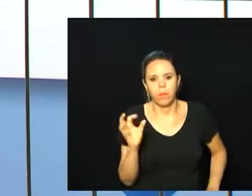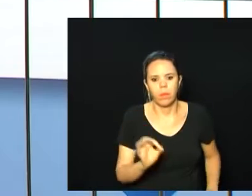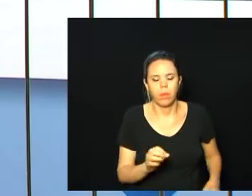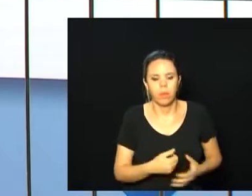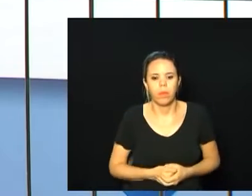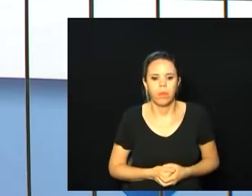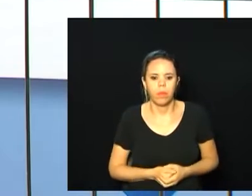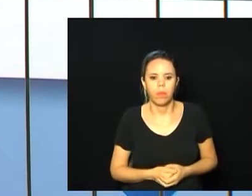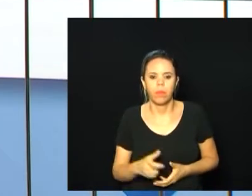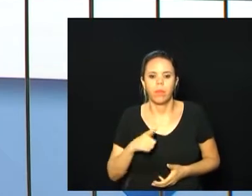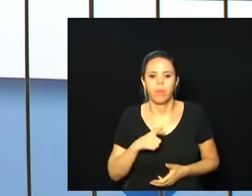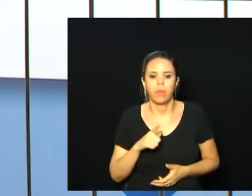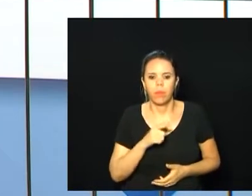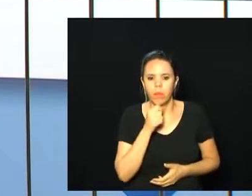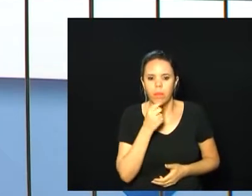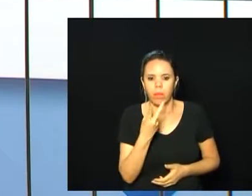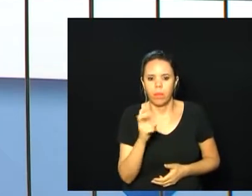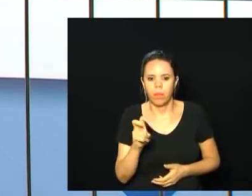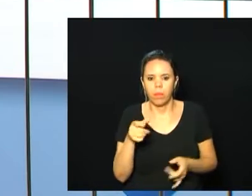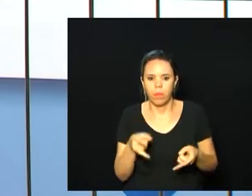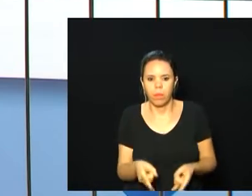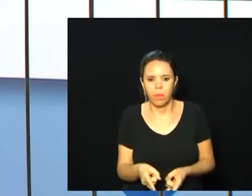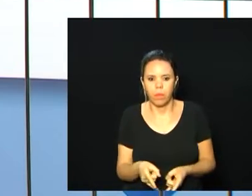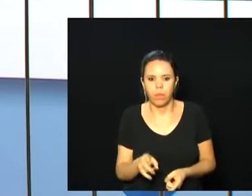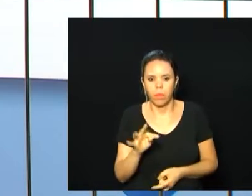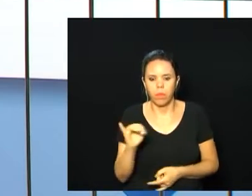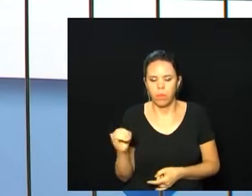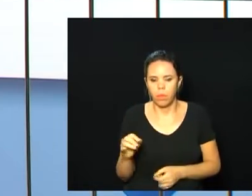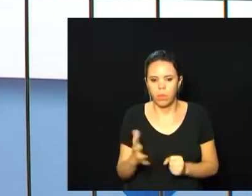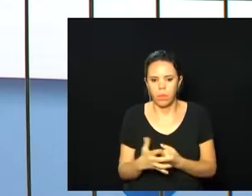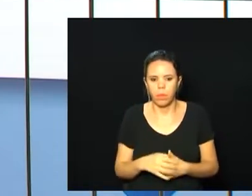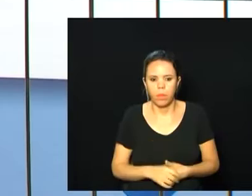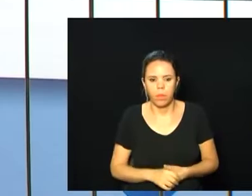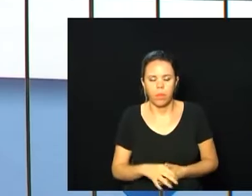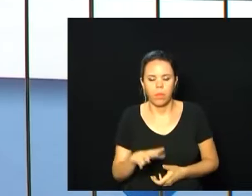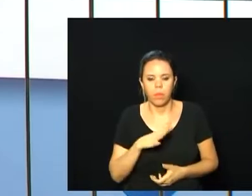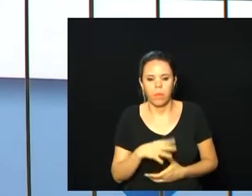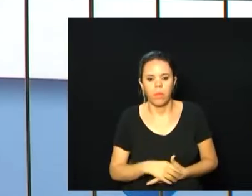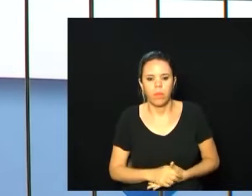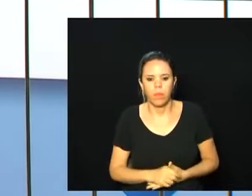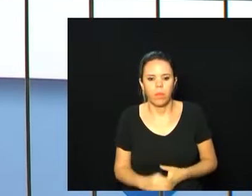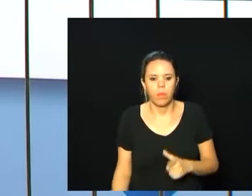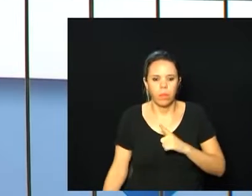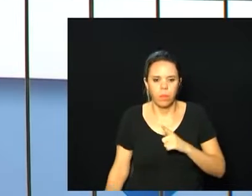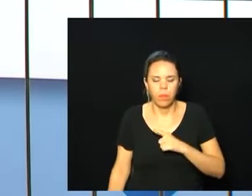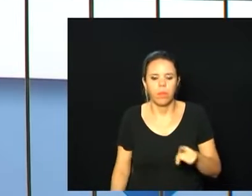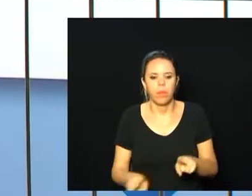66,2%. Temos ainda 25 leitos de UTI Covid disponíveis na cidade e temos